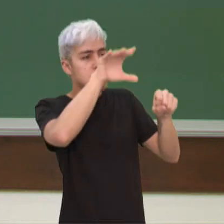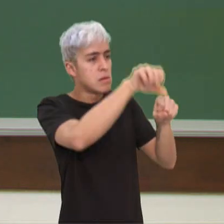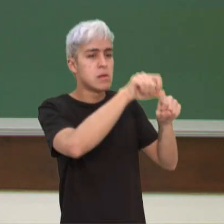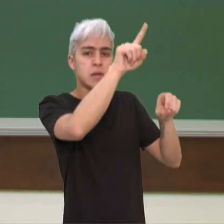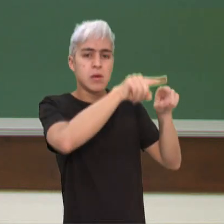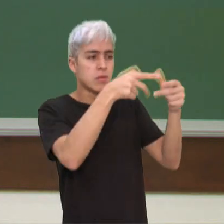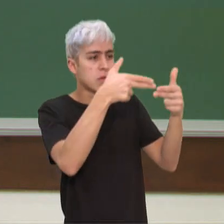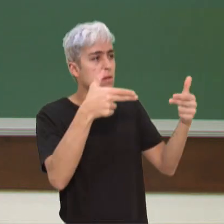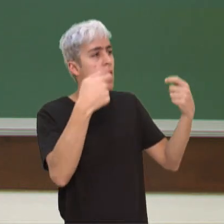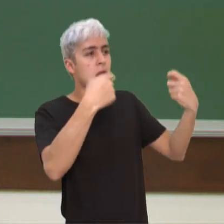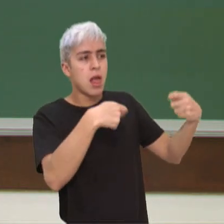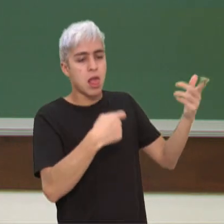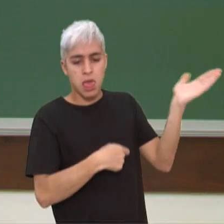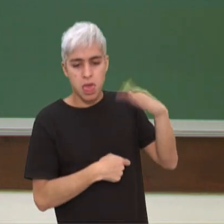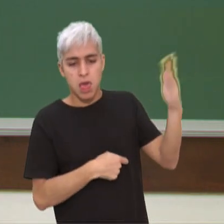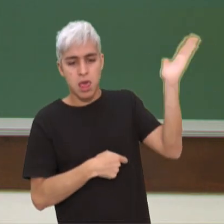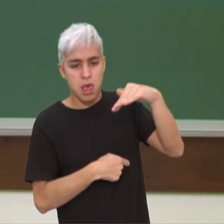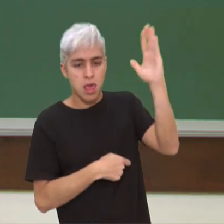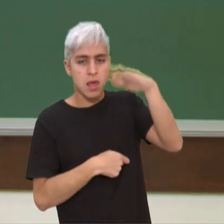recursos naturais em si.